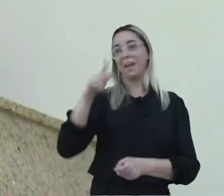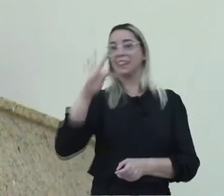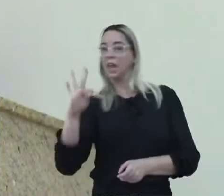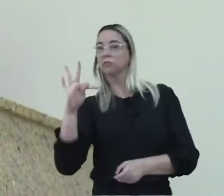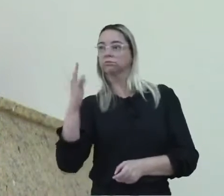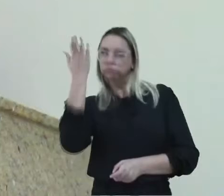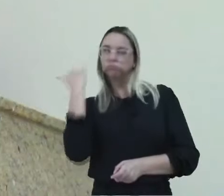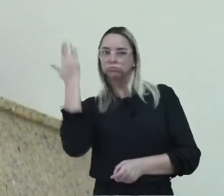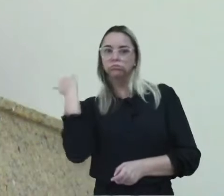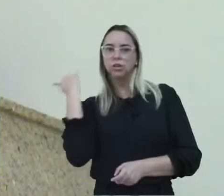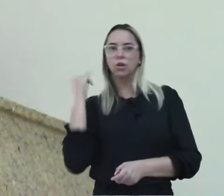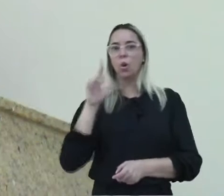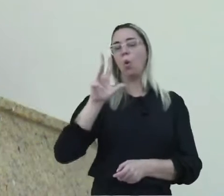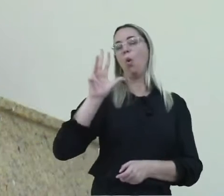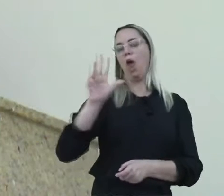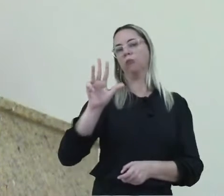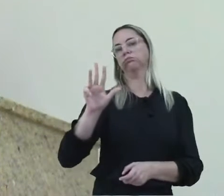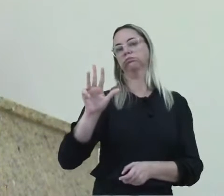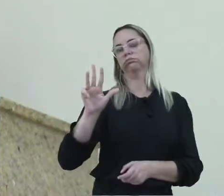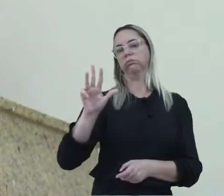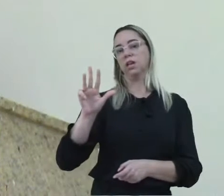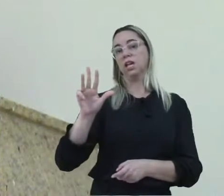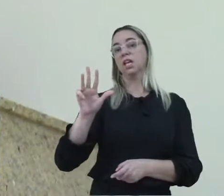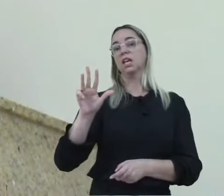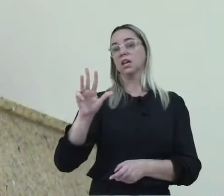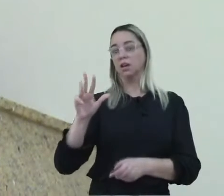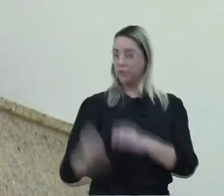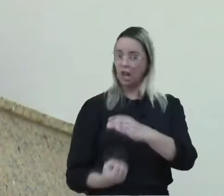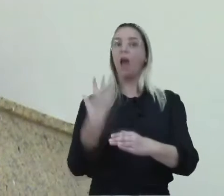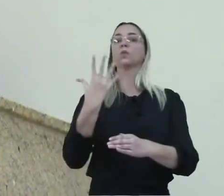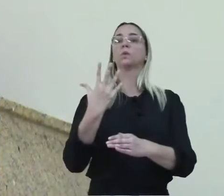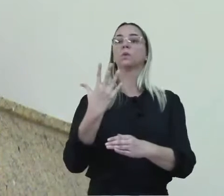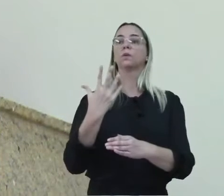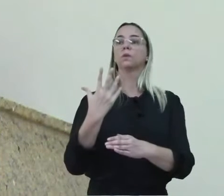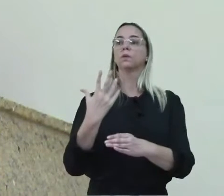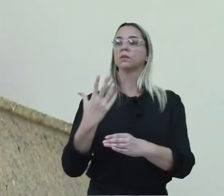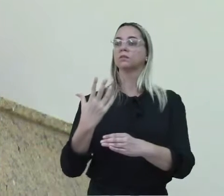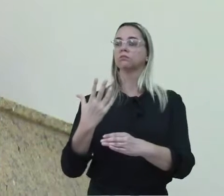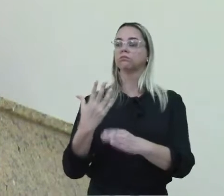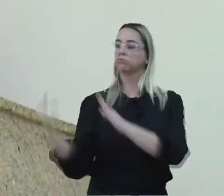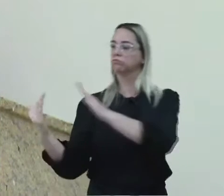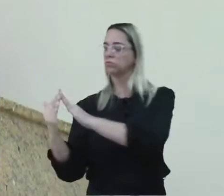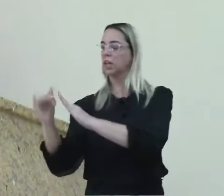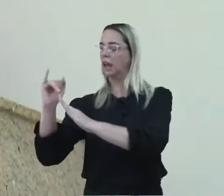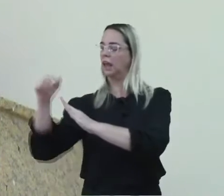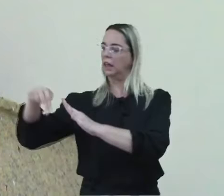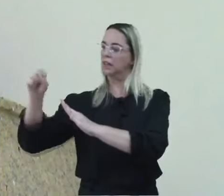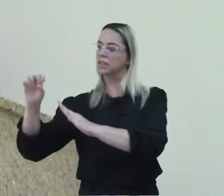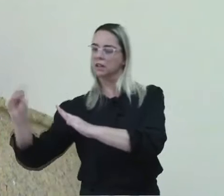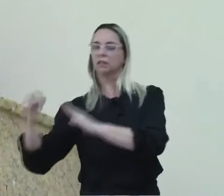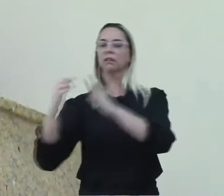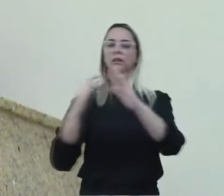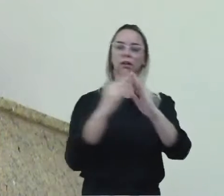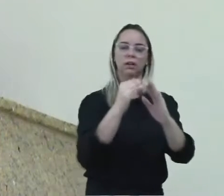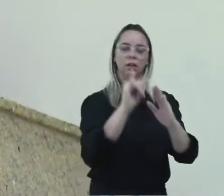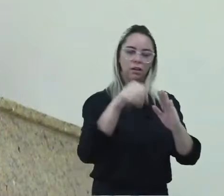no governo do presidente Lula, que foram instaladas várias agências do INSS em todos os municípios que tinham acima